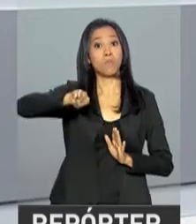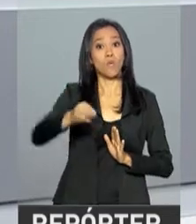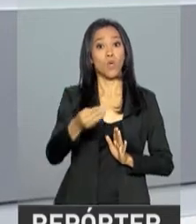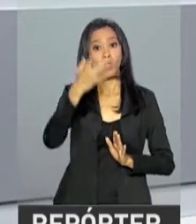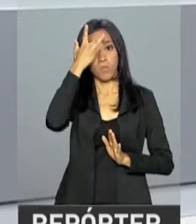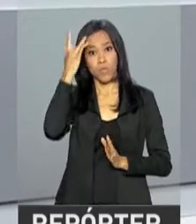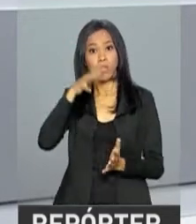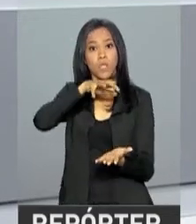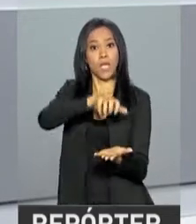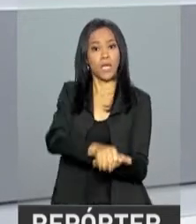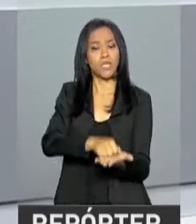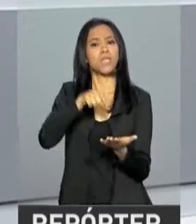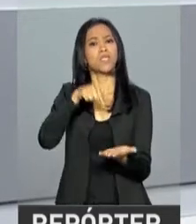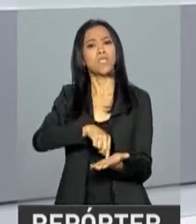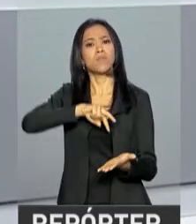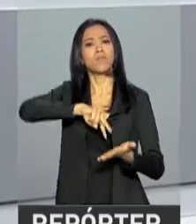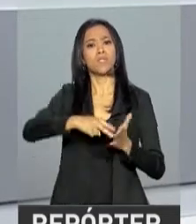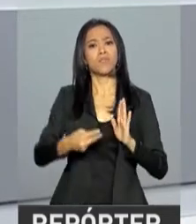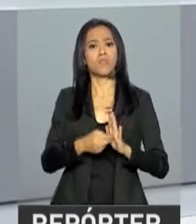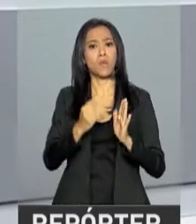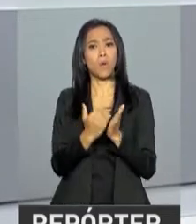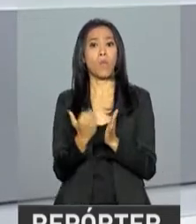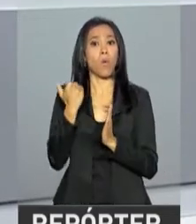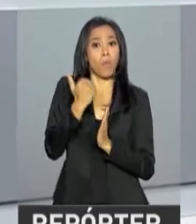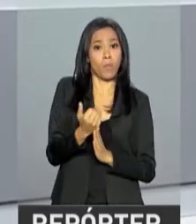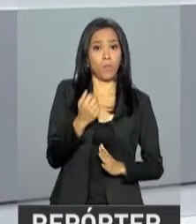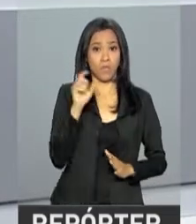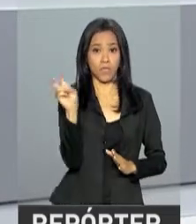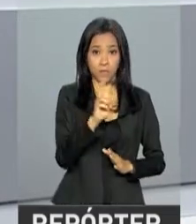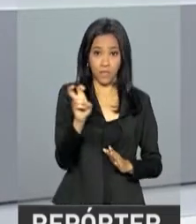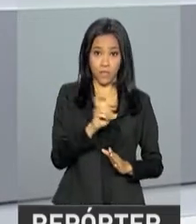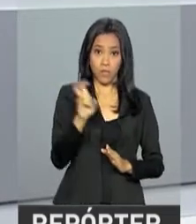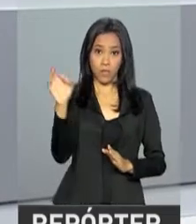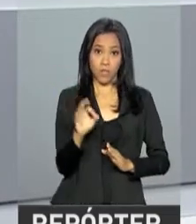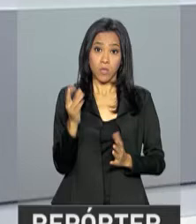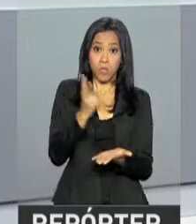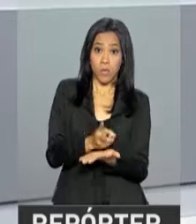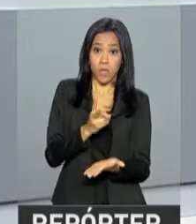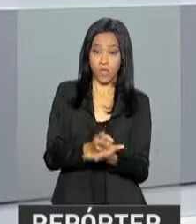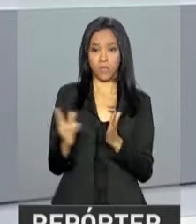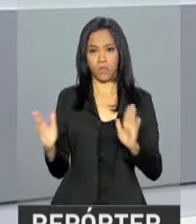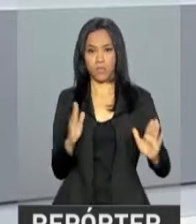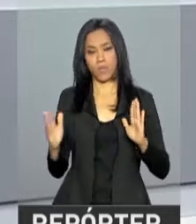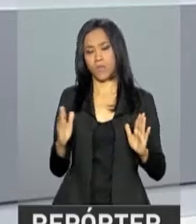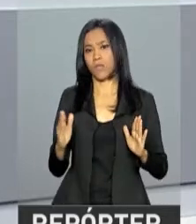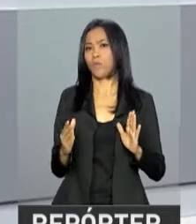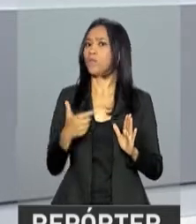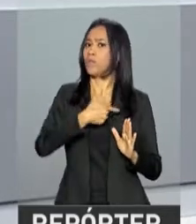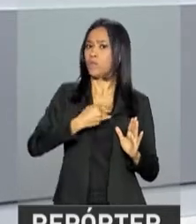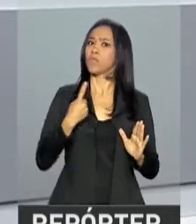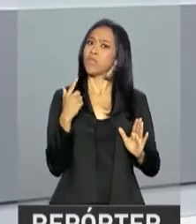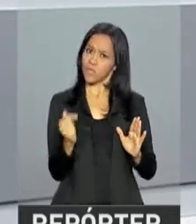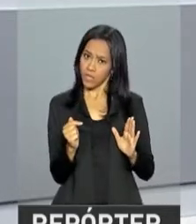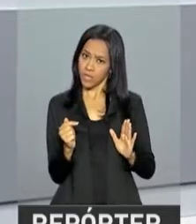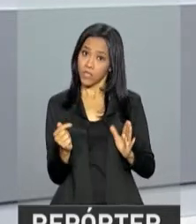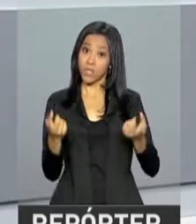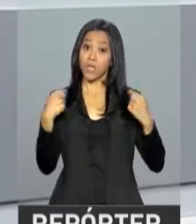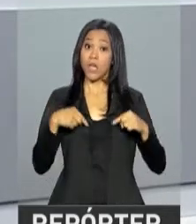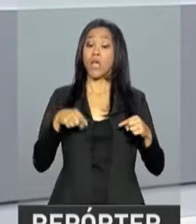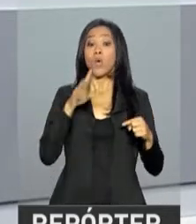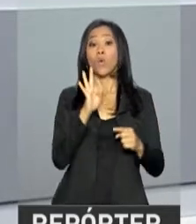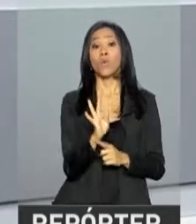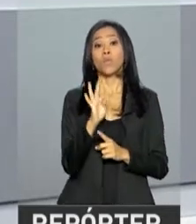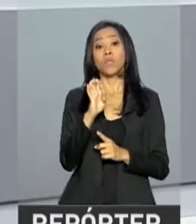representa um crescimento de mais de 55% em relação ao mesmo período de 2007 o tesouro direto é um programa do governo